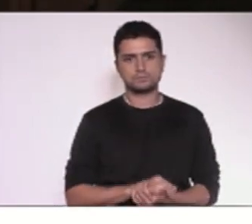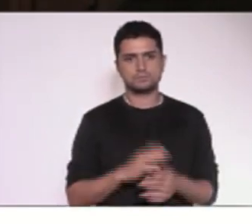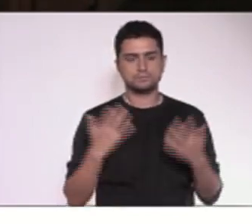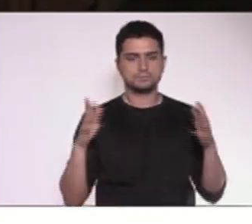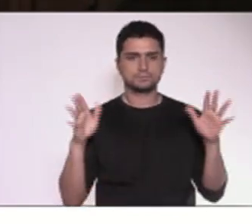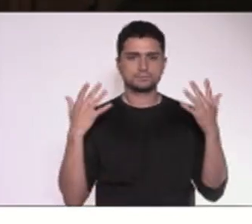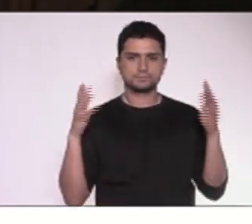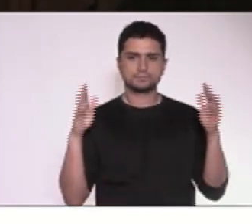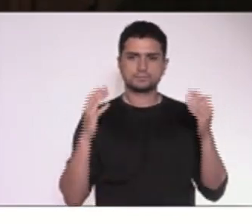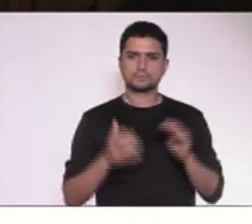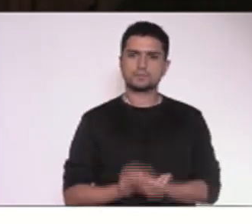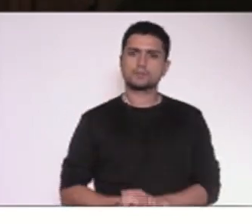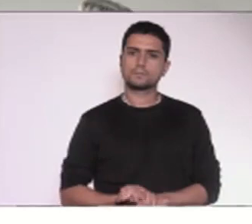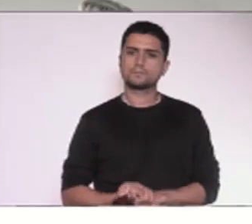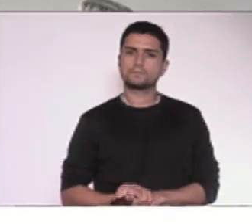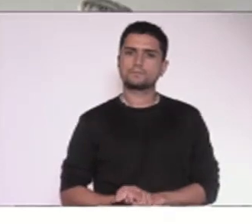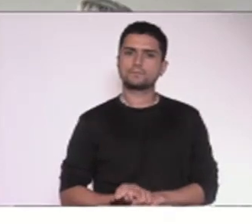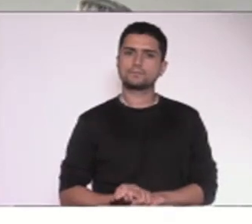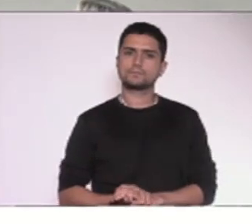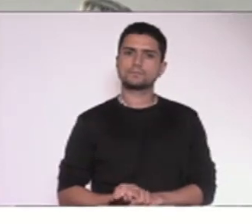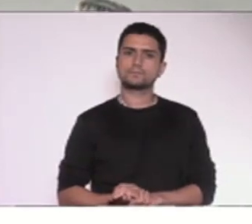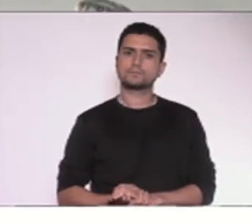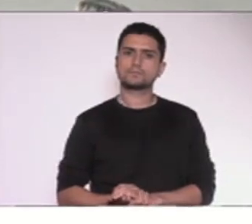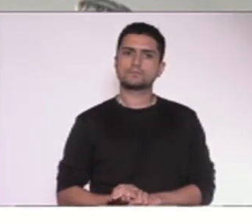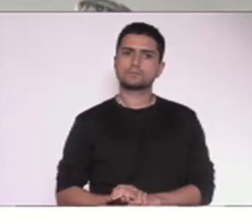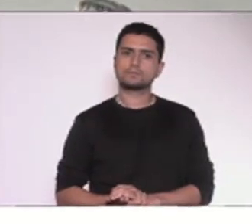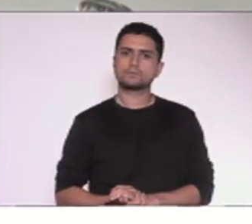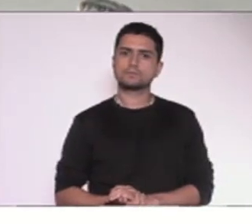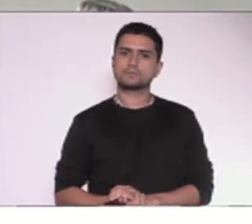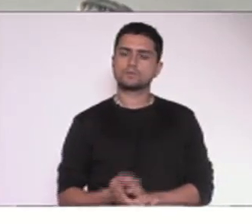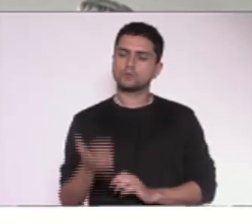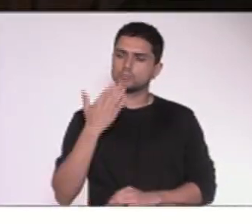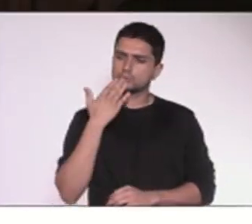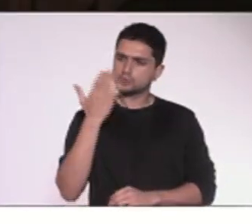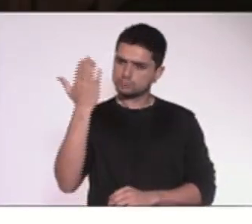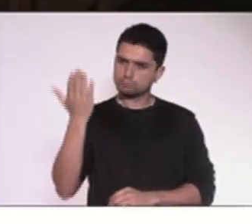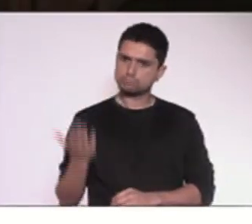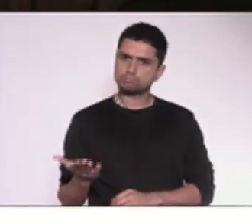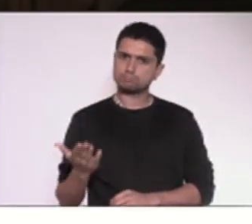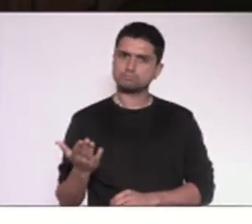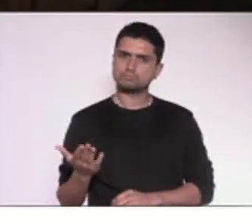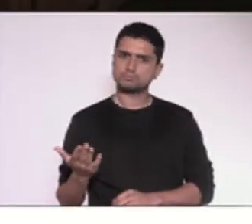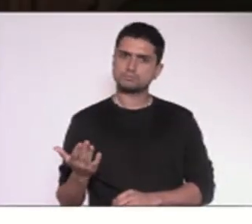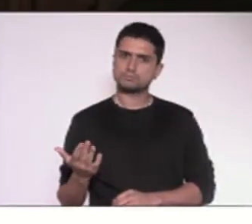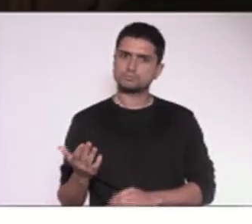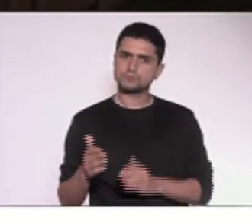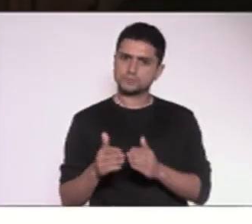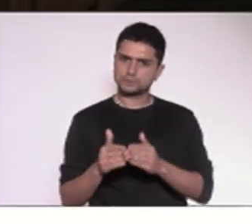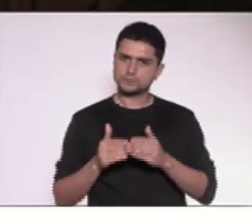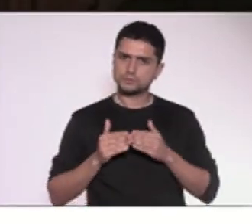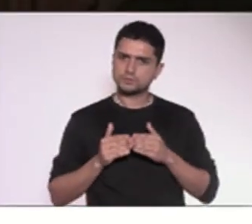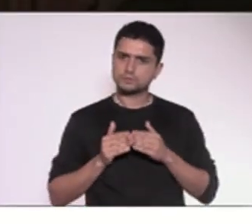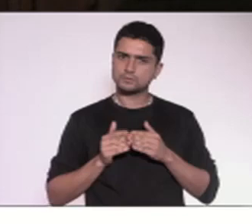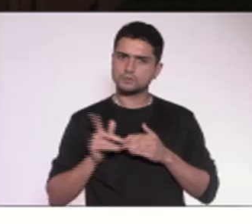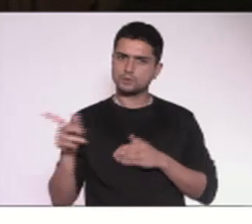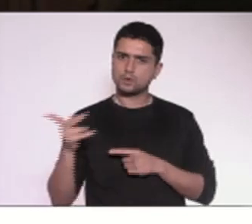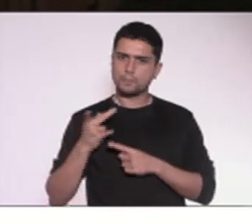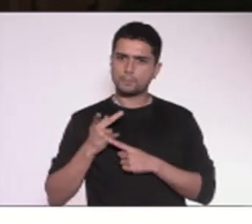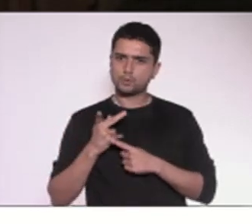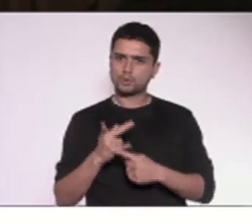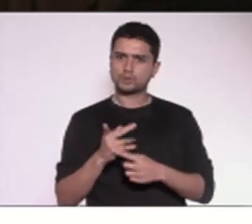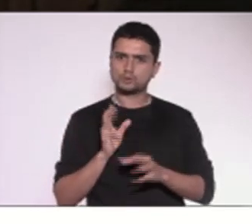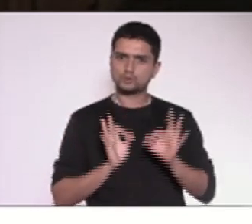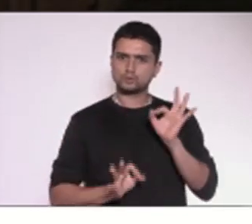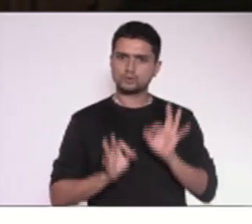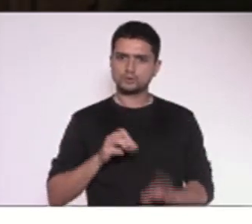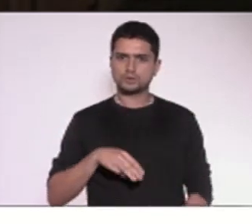Eu peço a Vossa Excelência que, se me permite, que designe o Procurador de Justiça